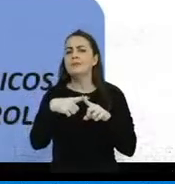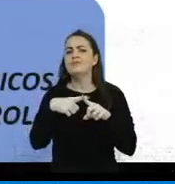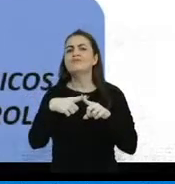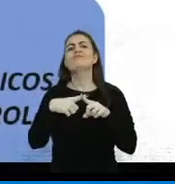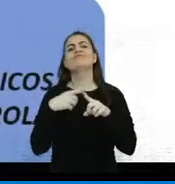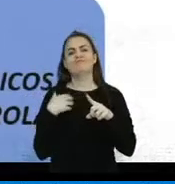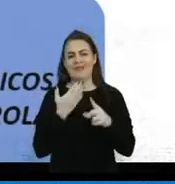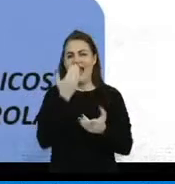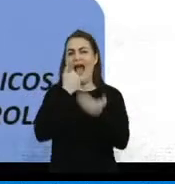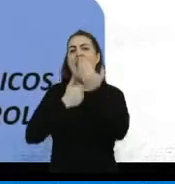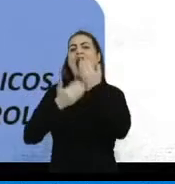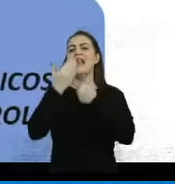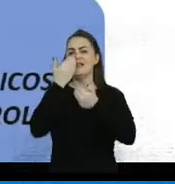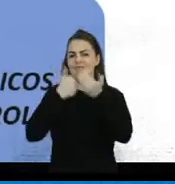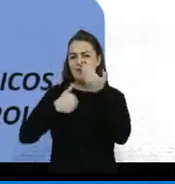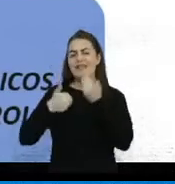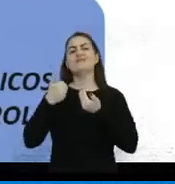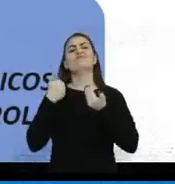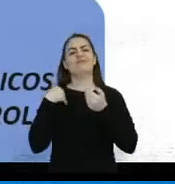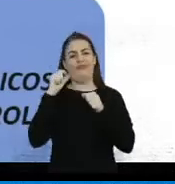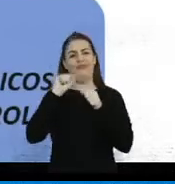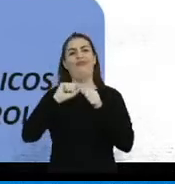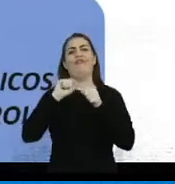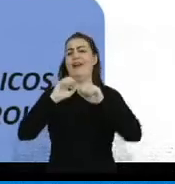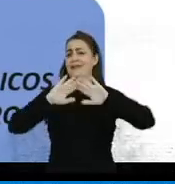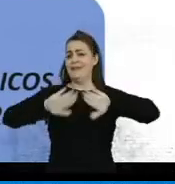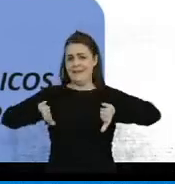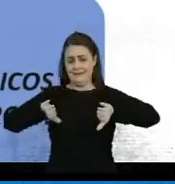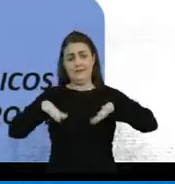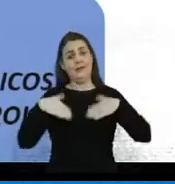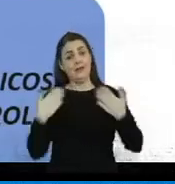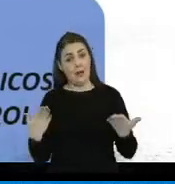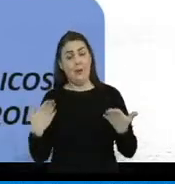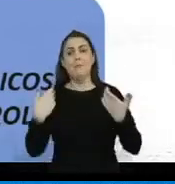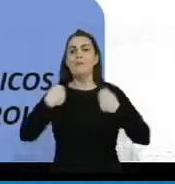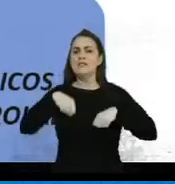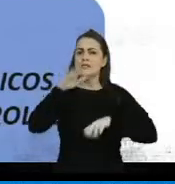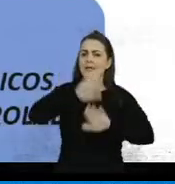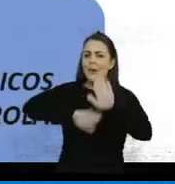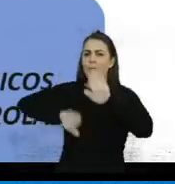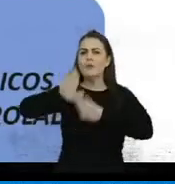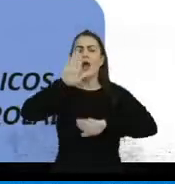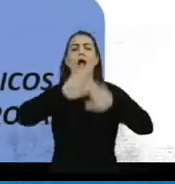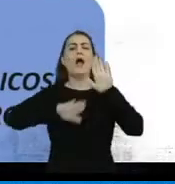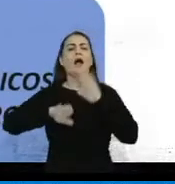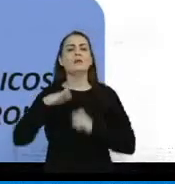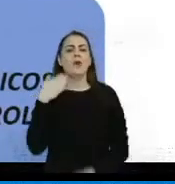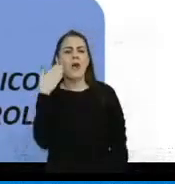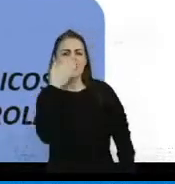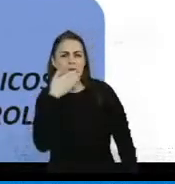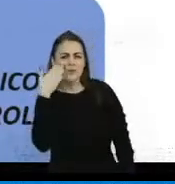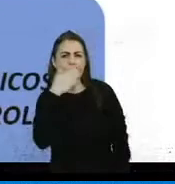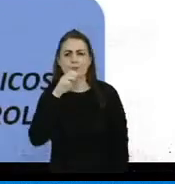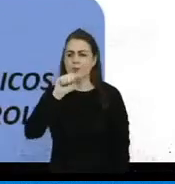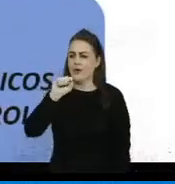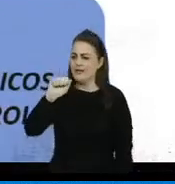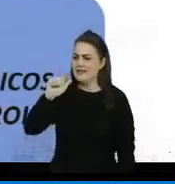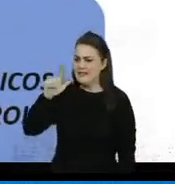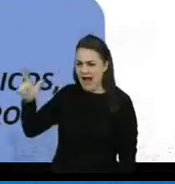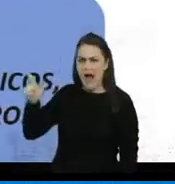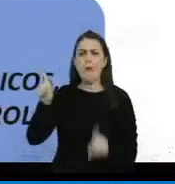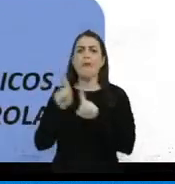tem que pegar leve, sal e açúcar o mínimo possível nos pacientes que têm fibromialgia. E é muito